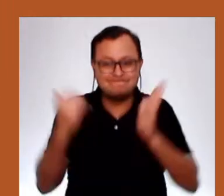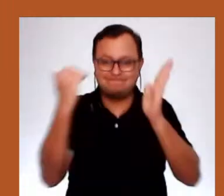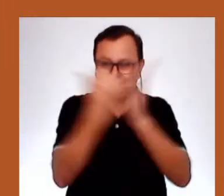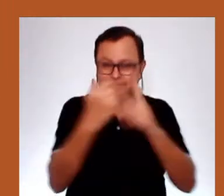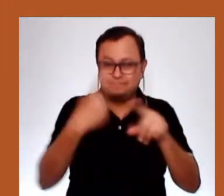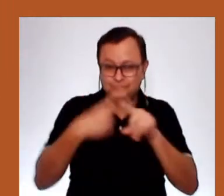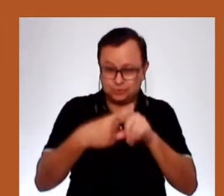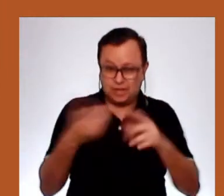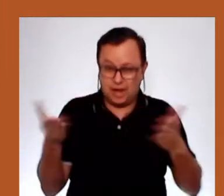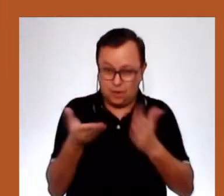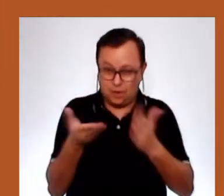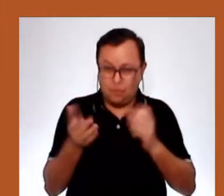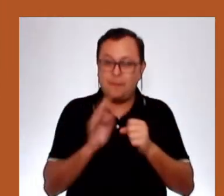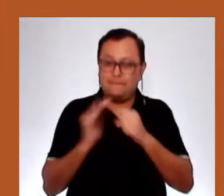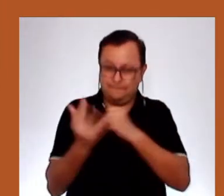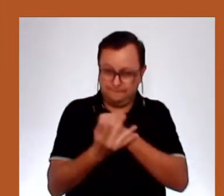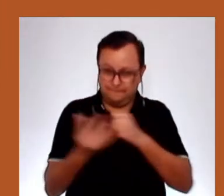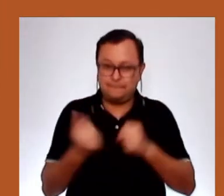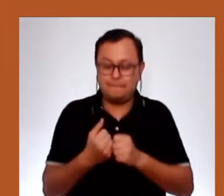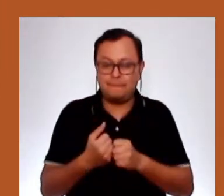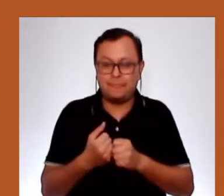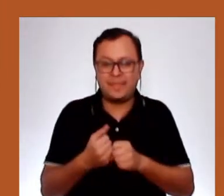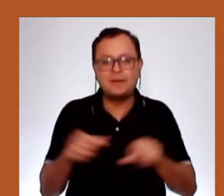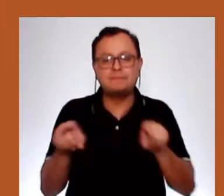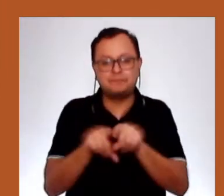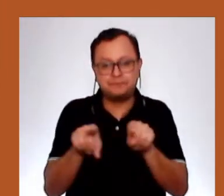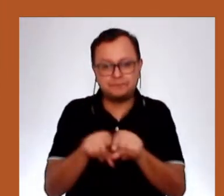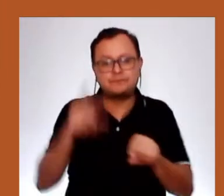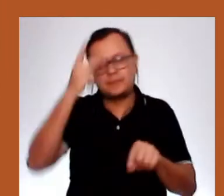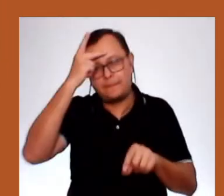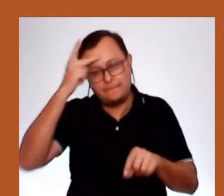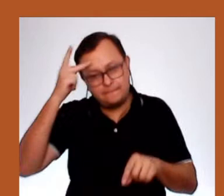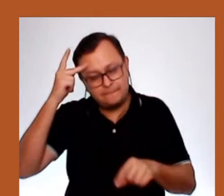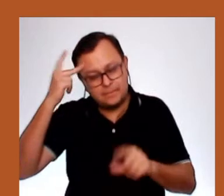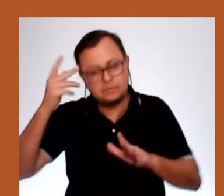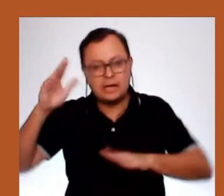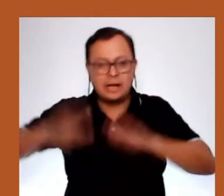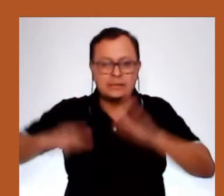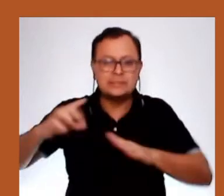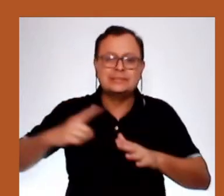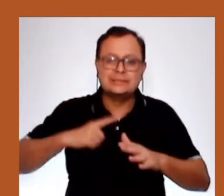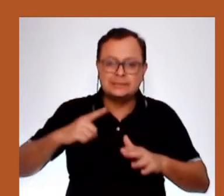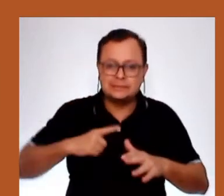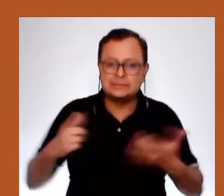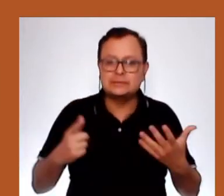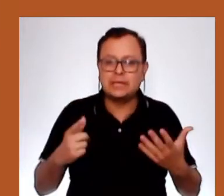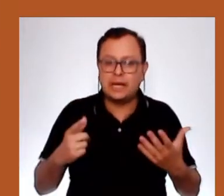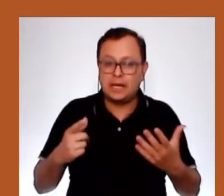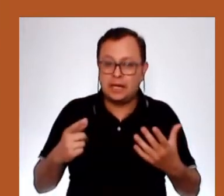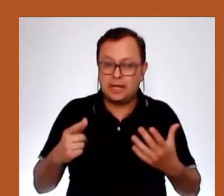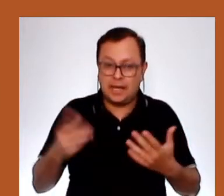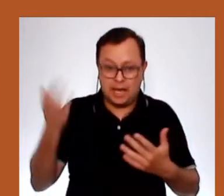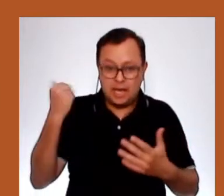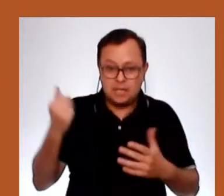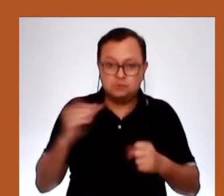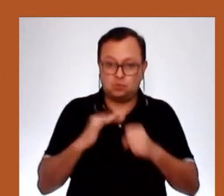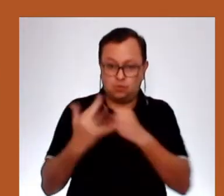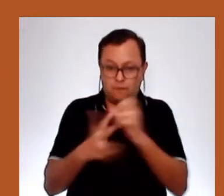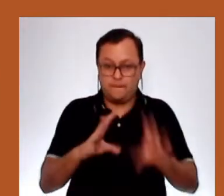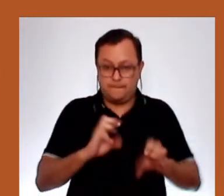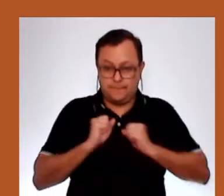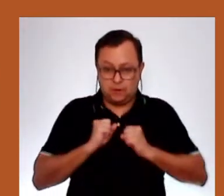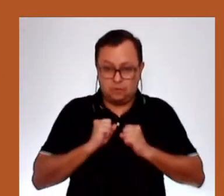está com diagnóstico e para quem tem sequelas da COVID. Isso ainda está se falando muito pouco, só que as sequelas